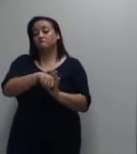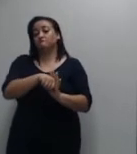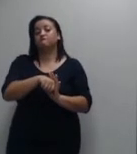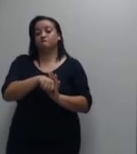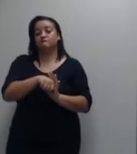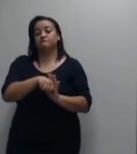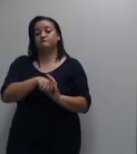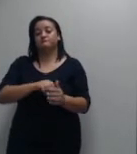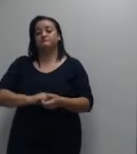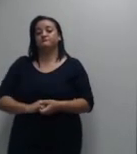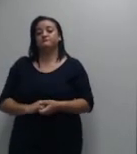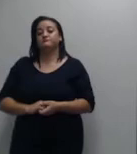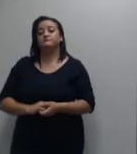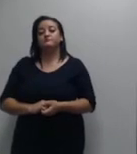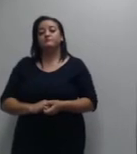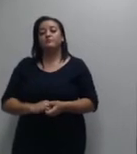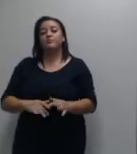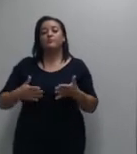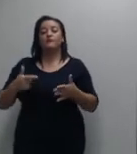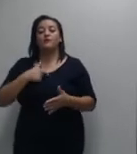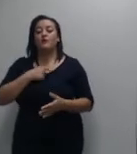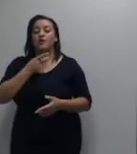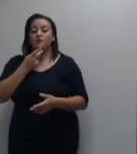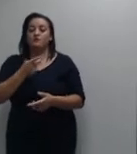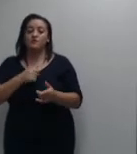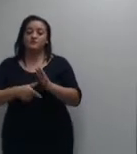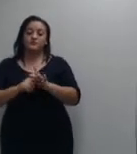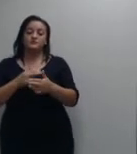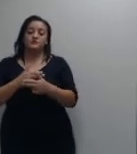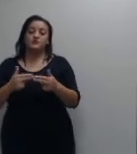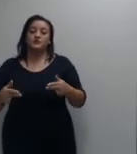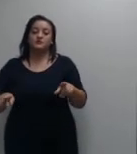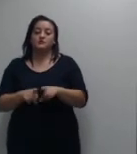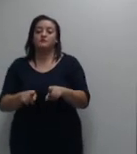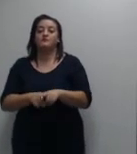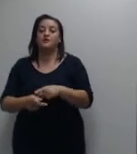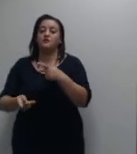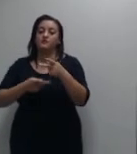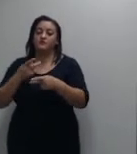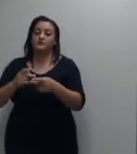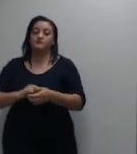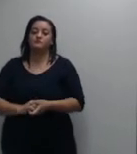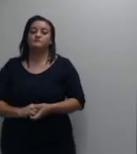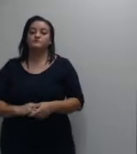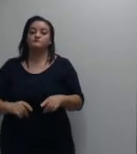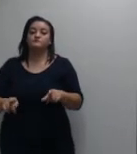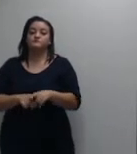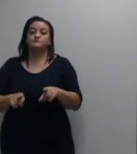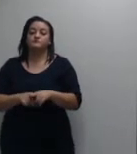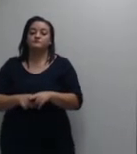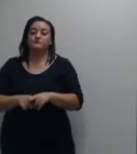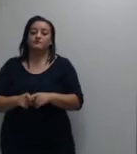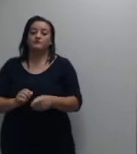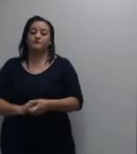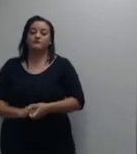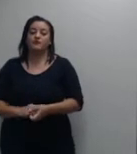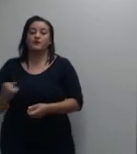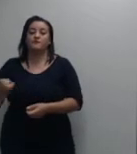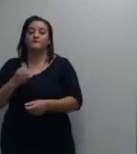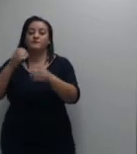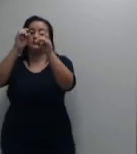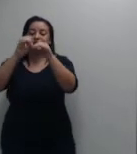bom então eu sinto princesinha eu digo que assim porta destacá-las